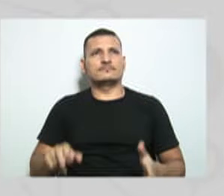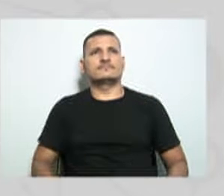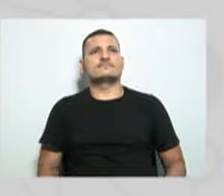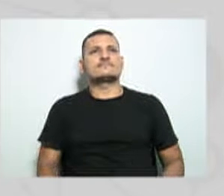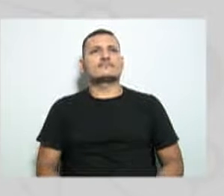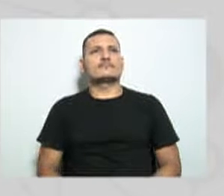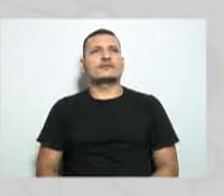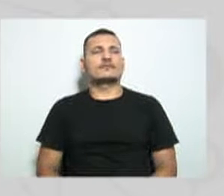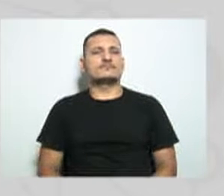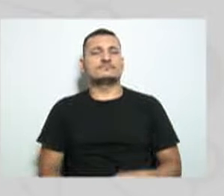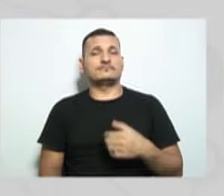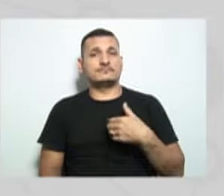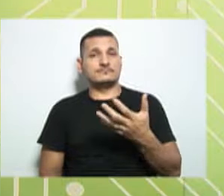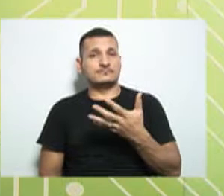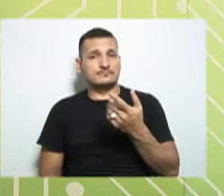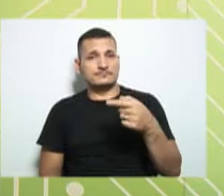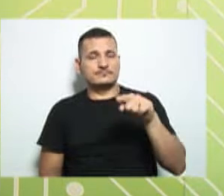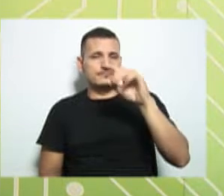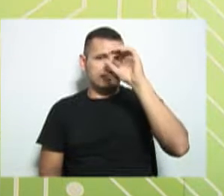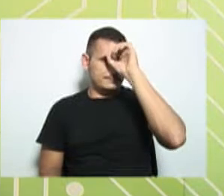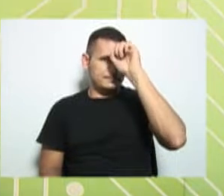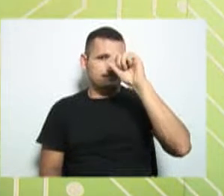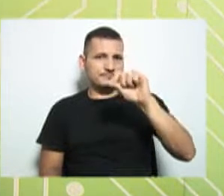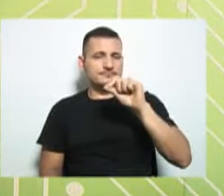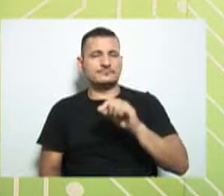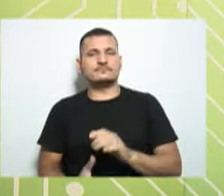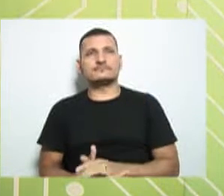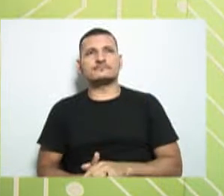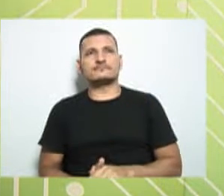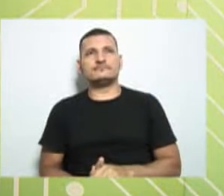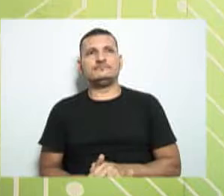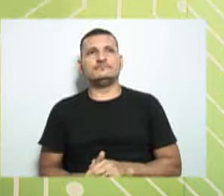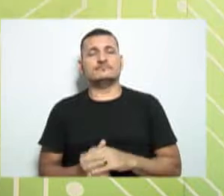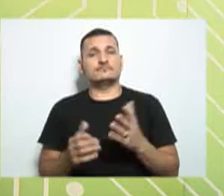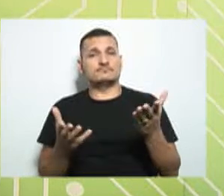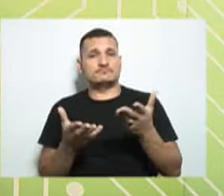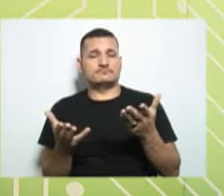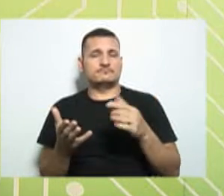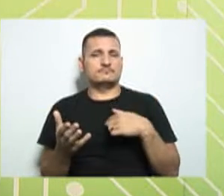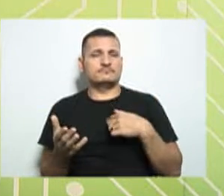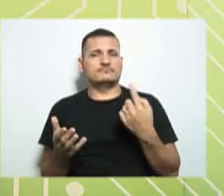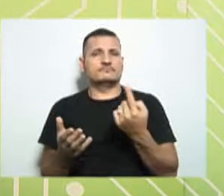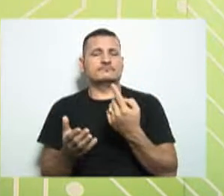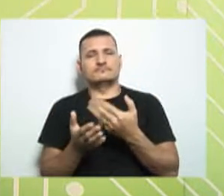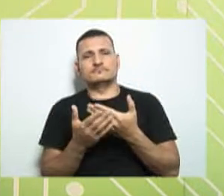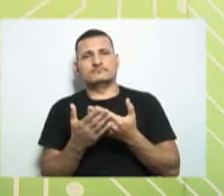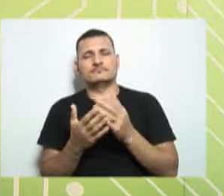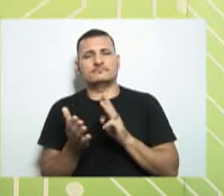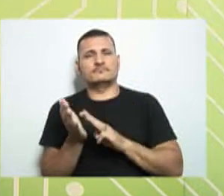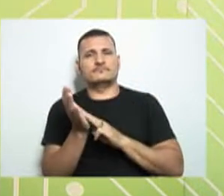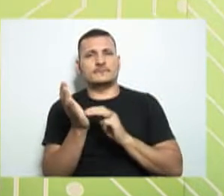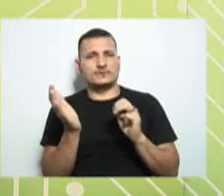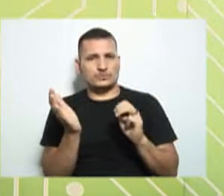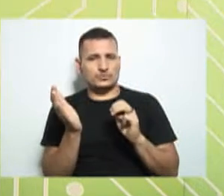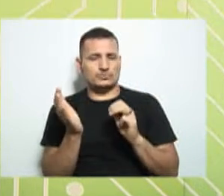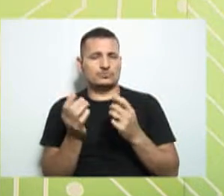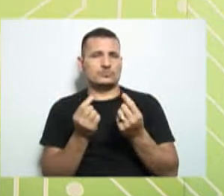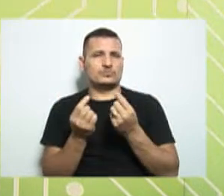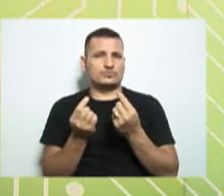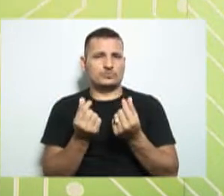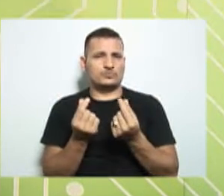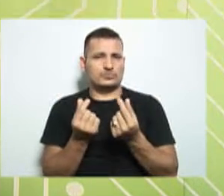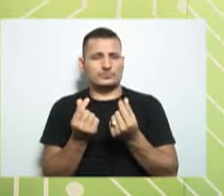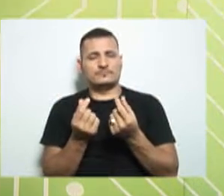O que eu quero que vocês aprendam? Venham aqui comigo. Hoje nós vamos estudar métodos de custeio e formação de